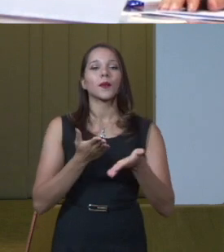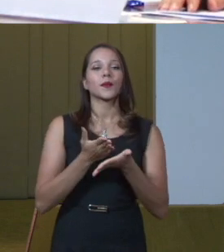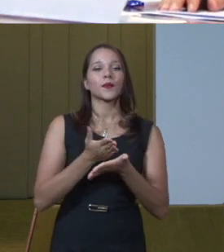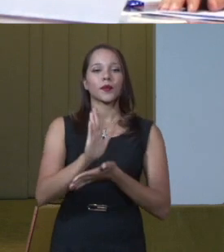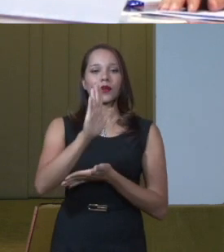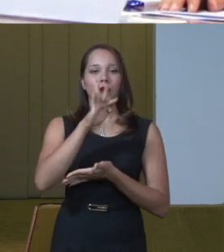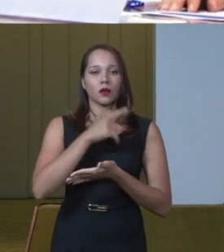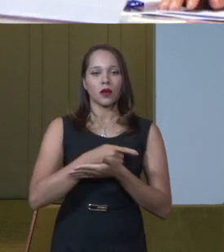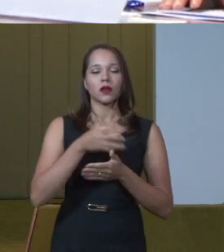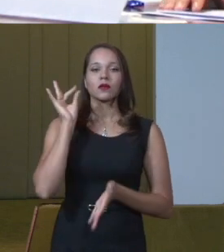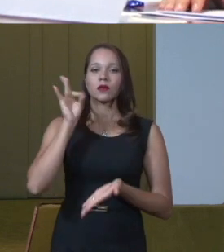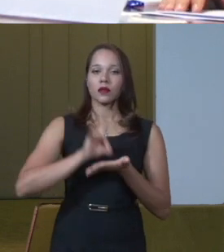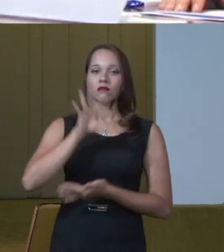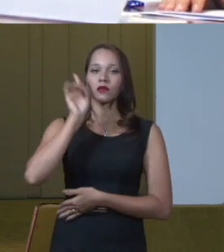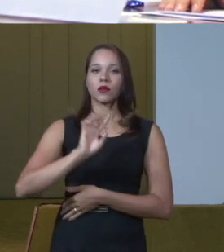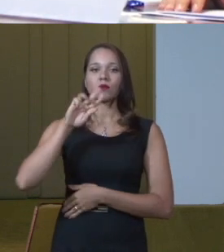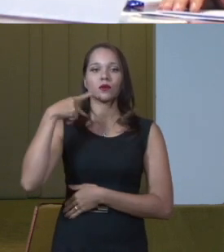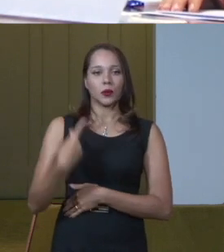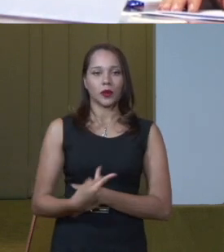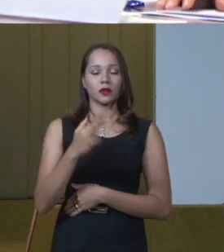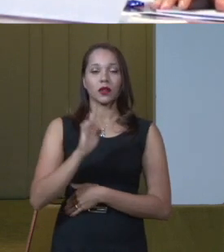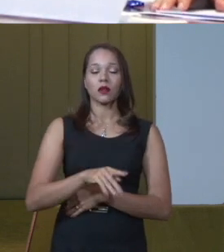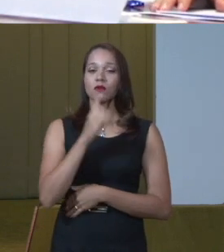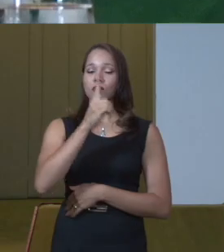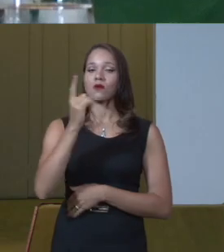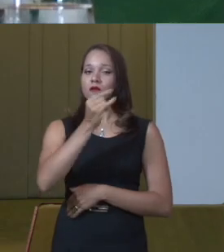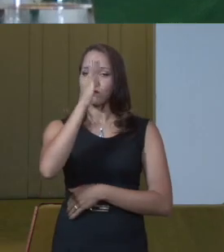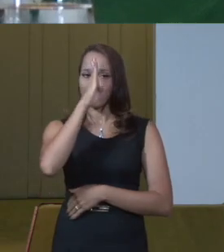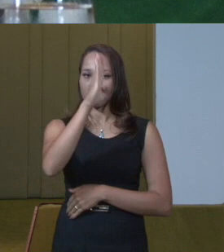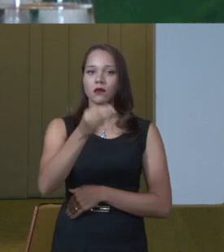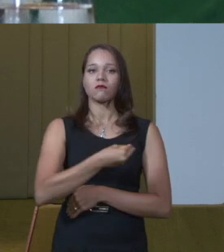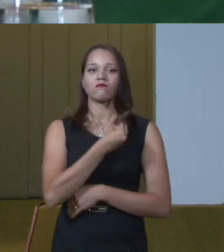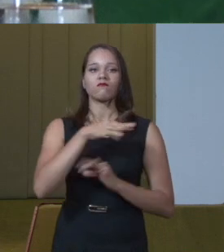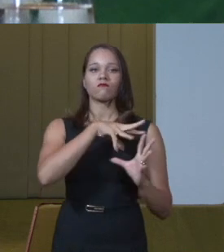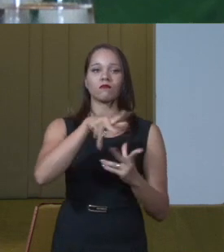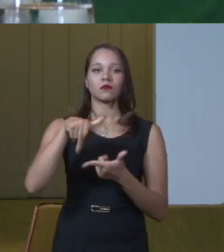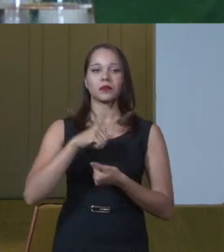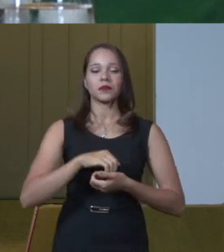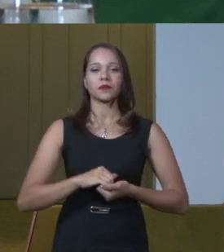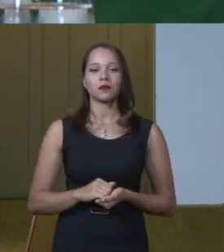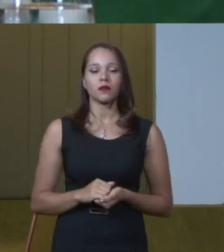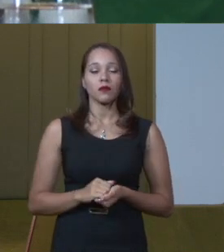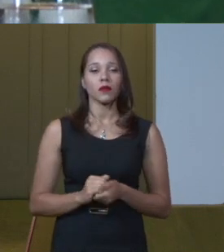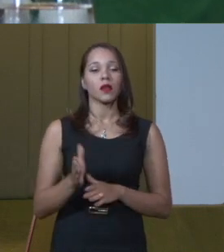verdadeiros direitos humanos, um dos pilares da vida internacional. Nas eleições